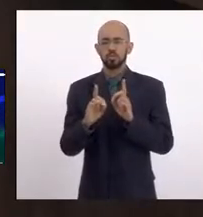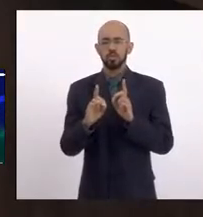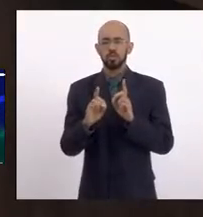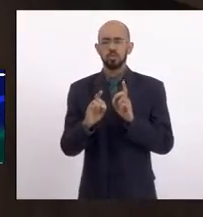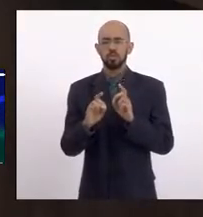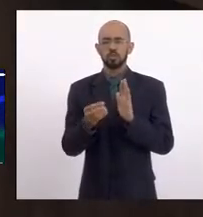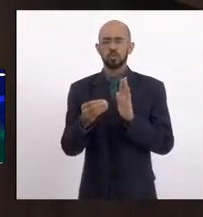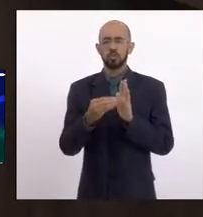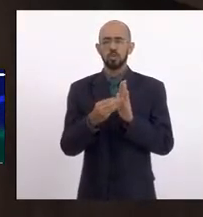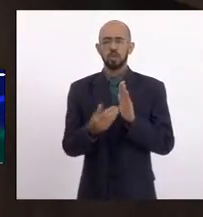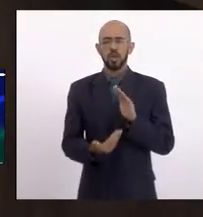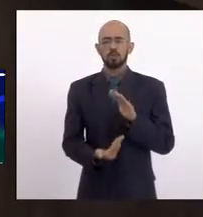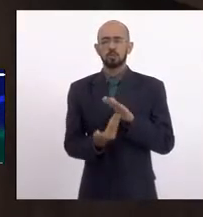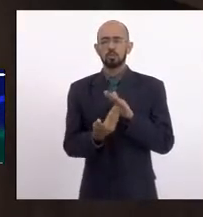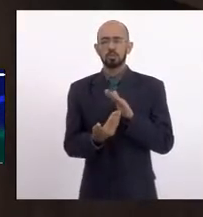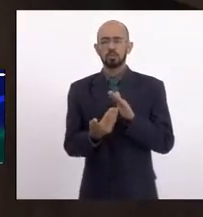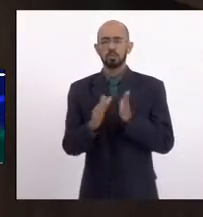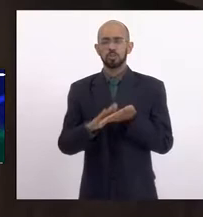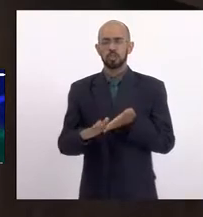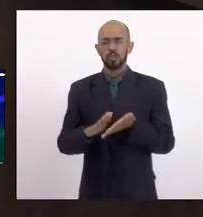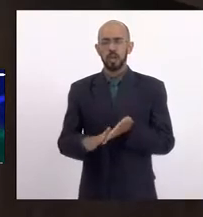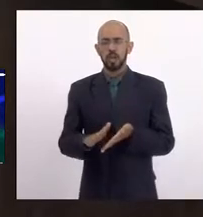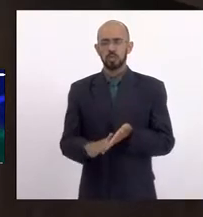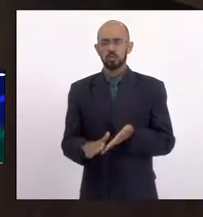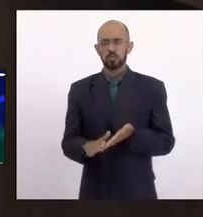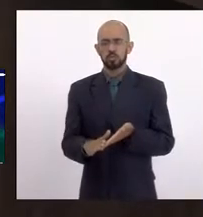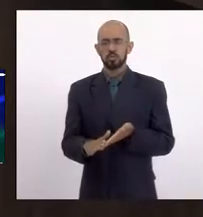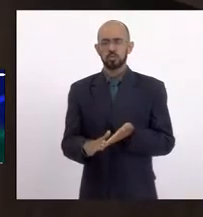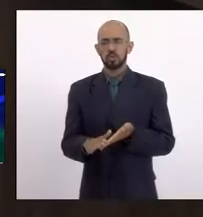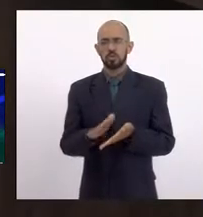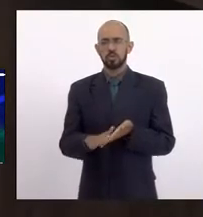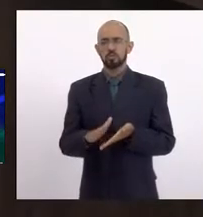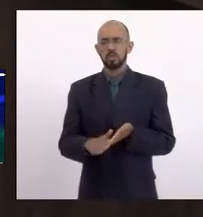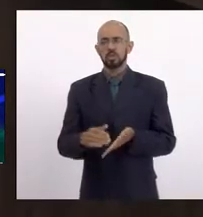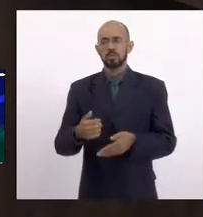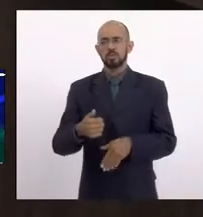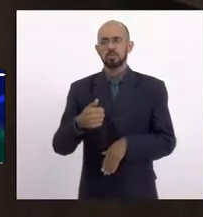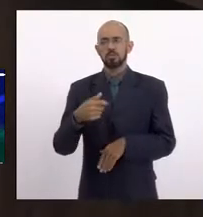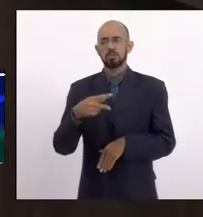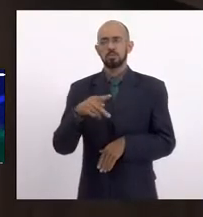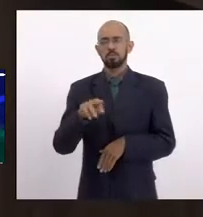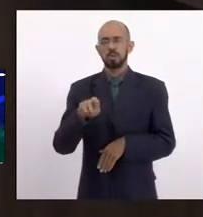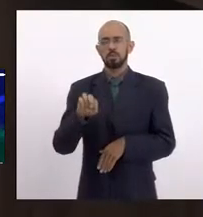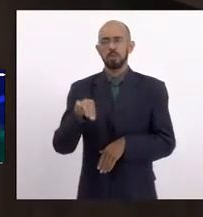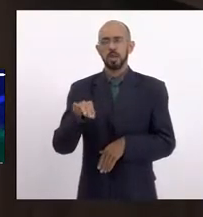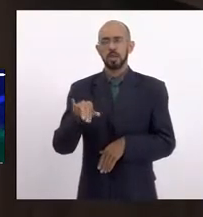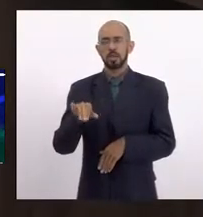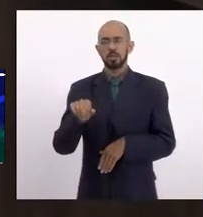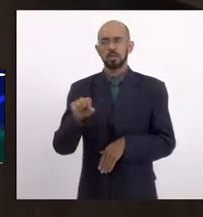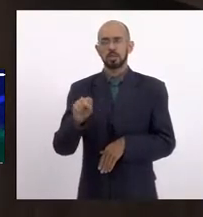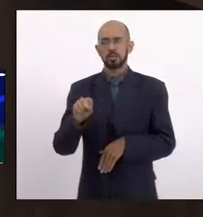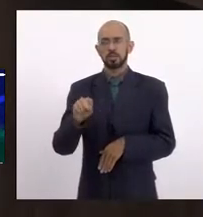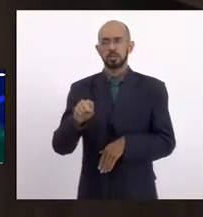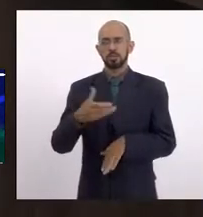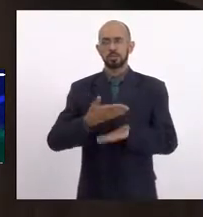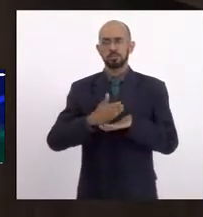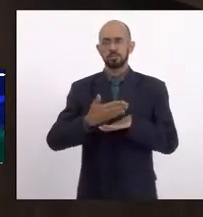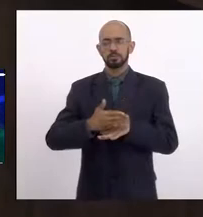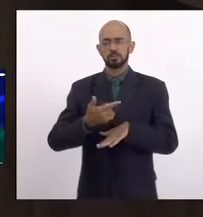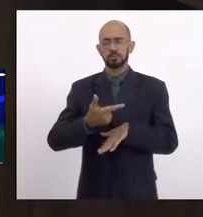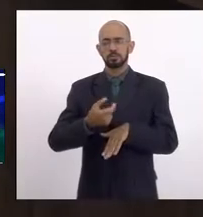teto de gastos as despesas primárias do exercício de 2021